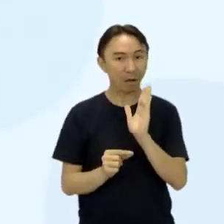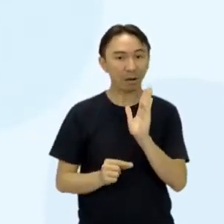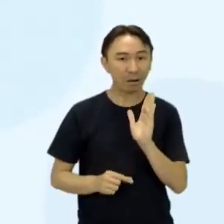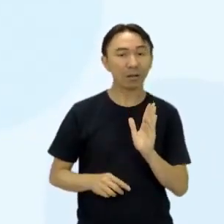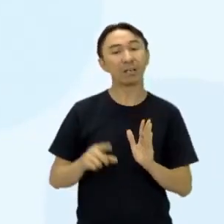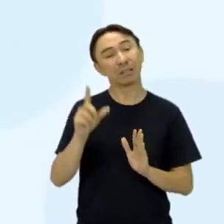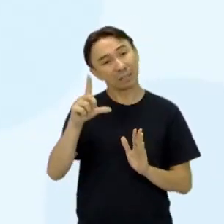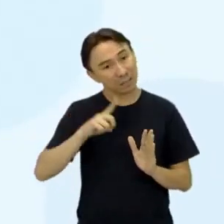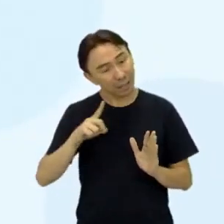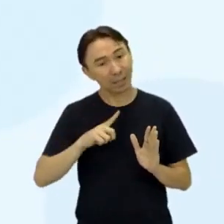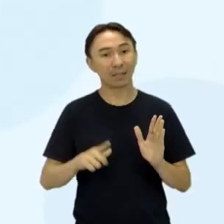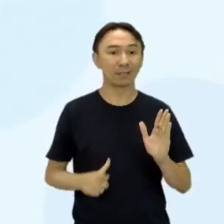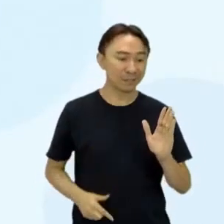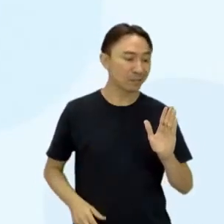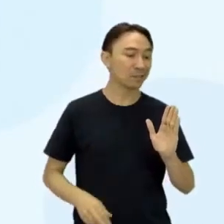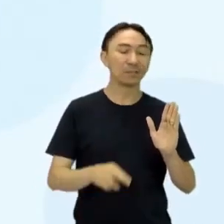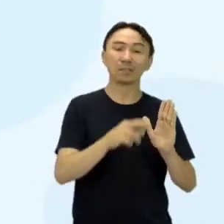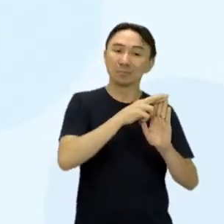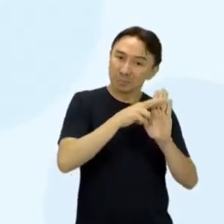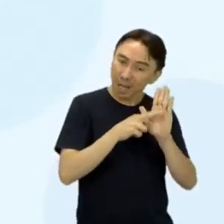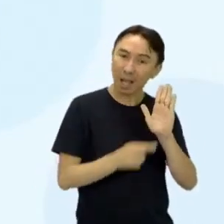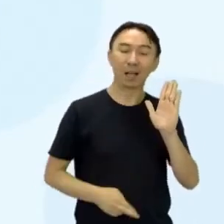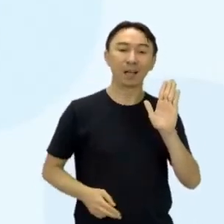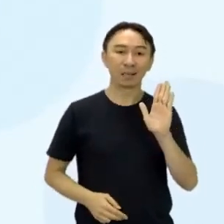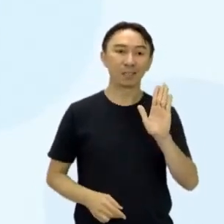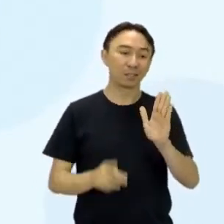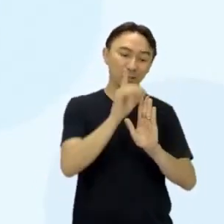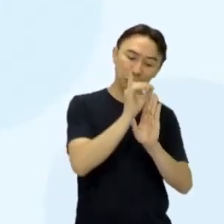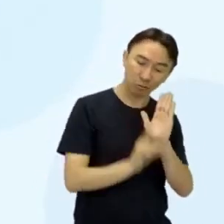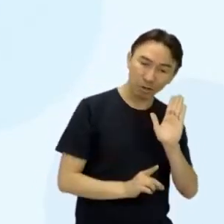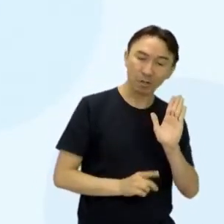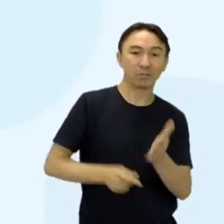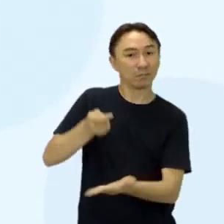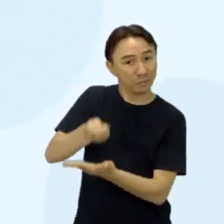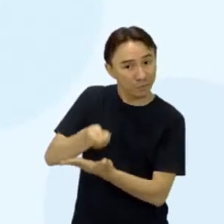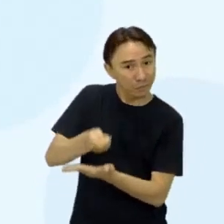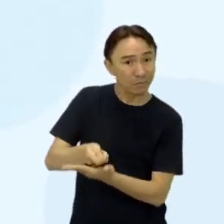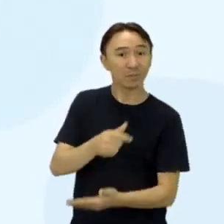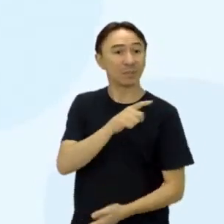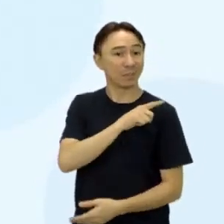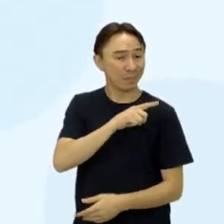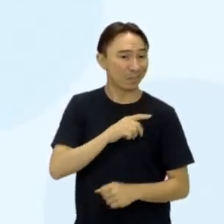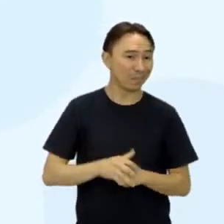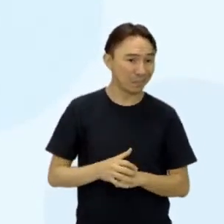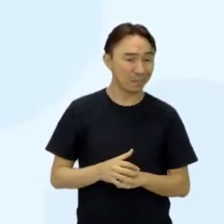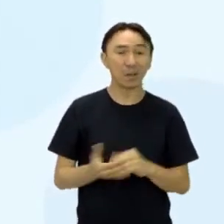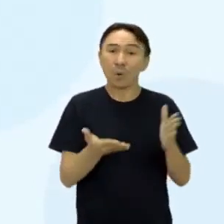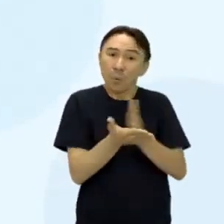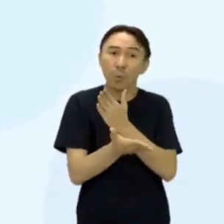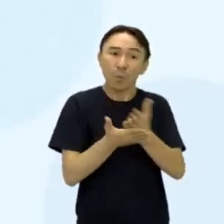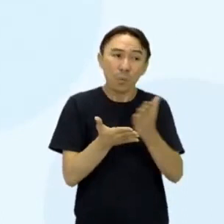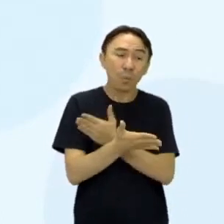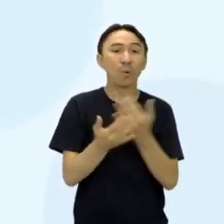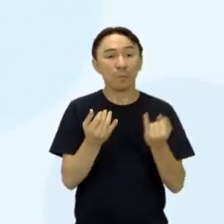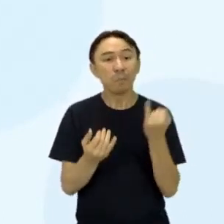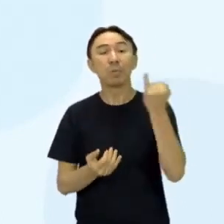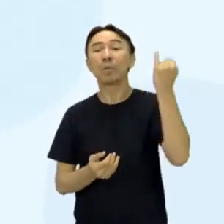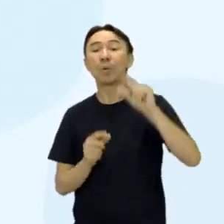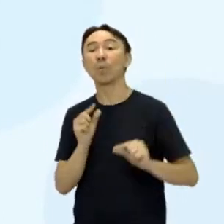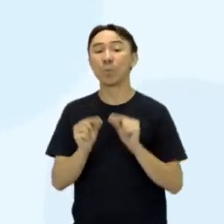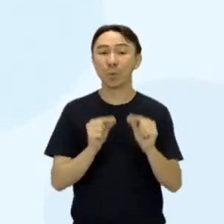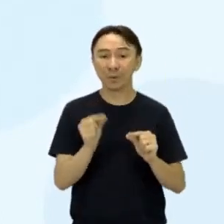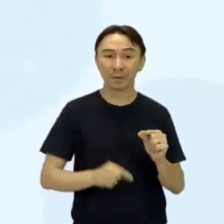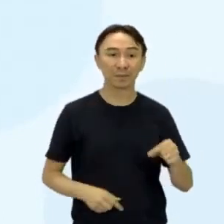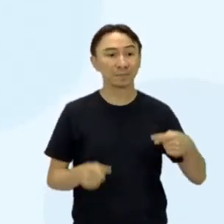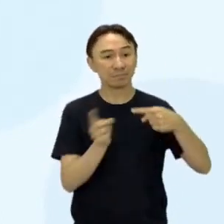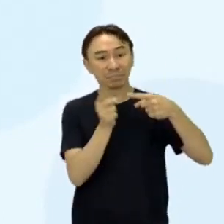os direitos e deveres da mesma maneira. E aí, ele traz quais são aspectos que são importantes da gente observar, né? E